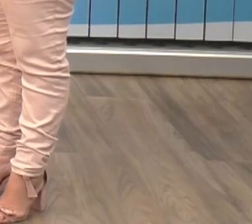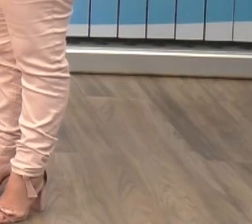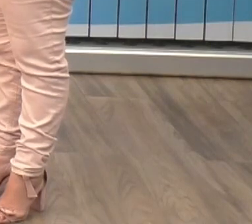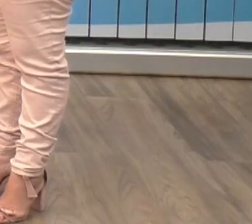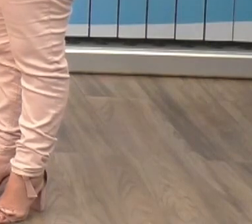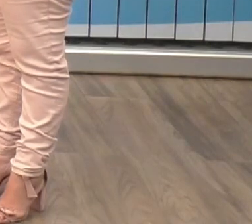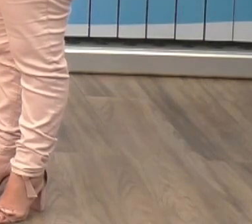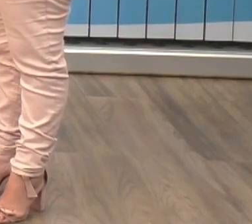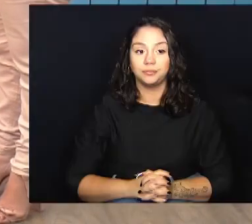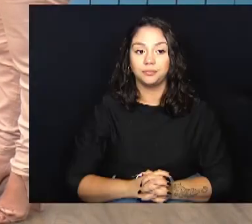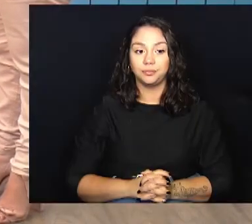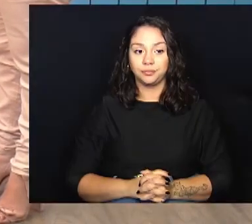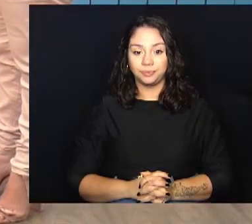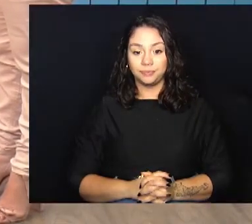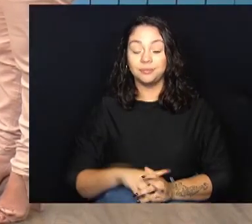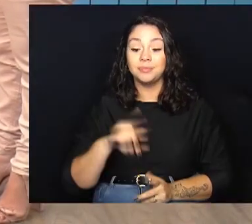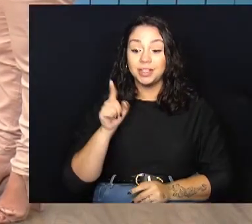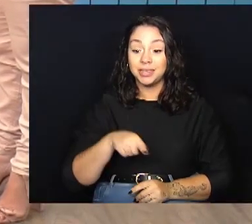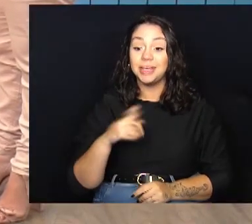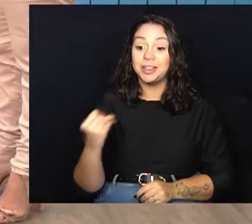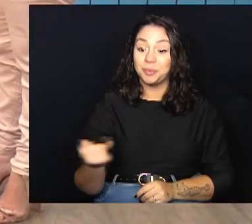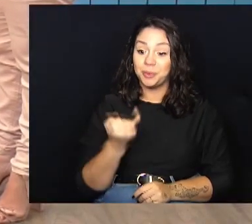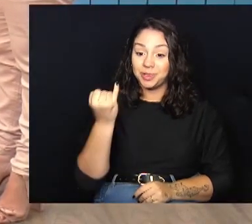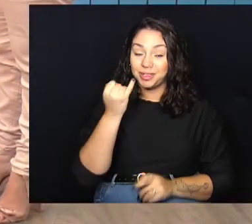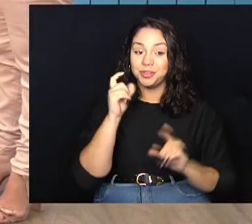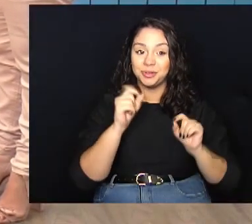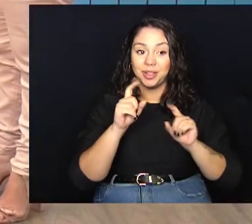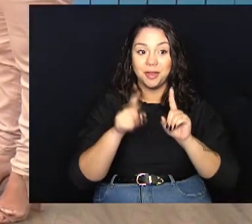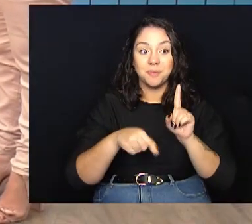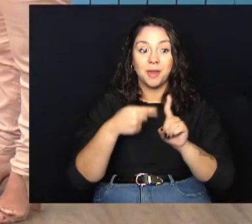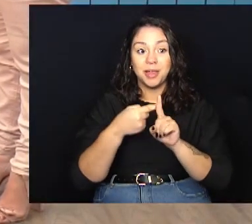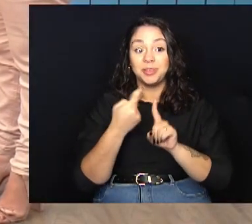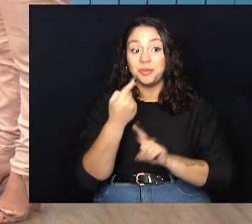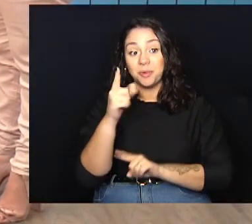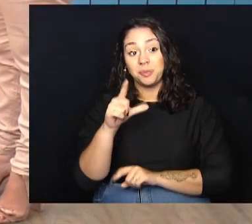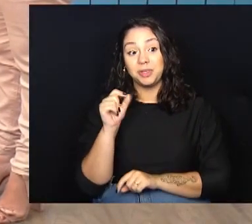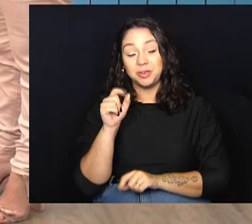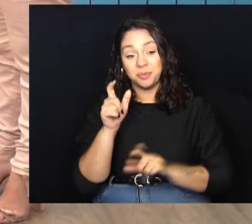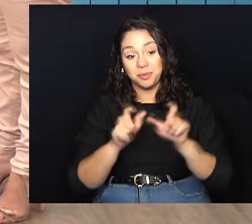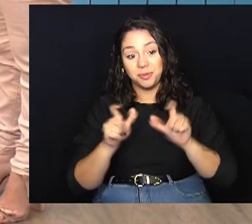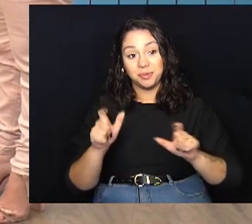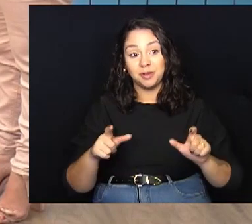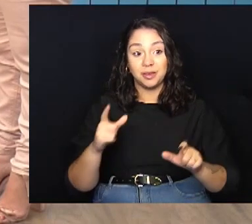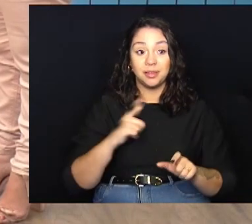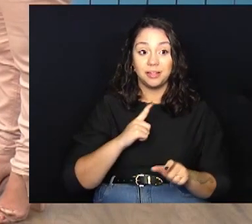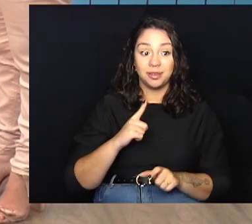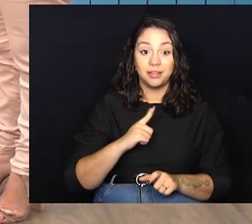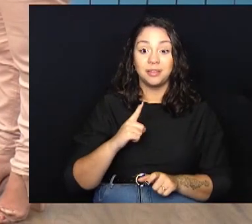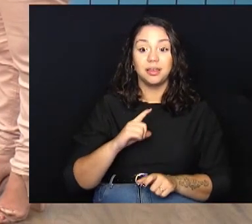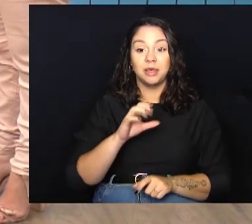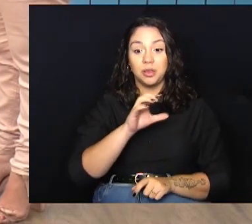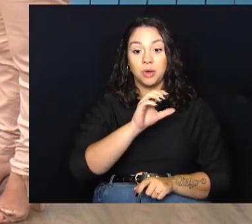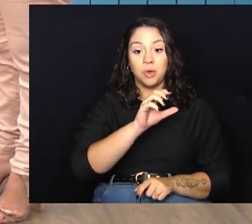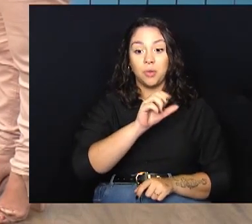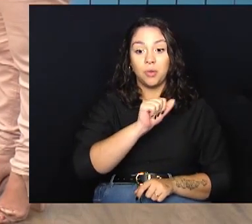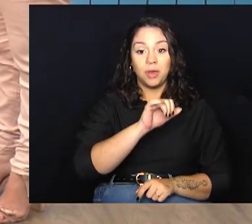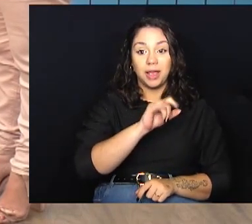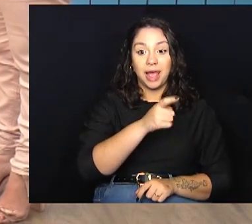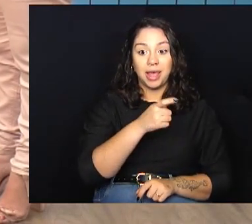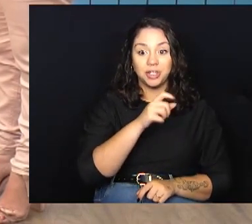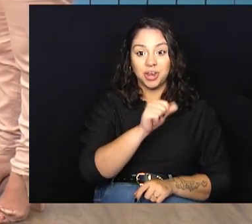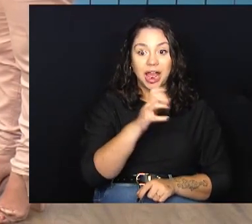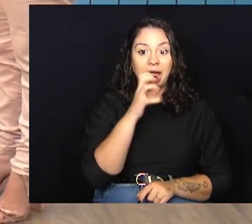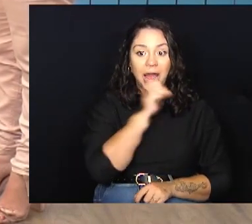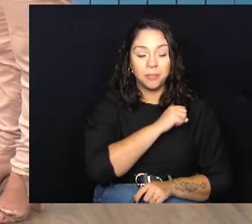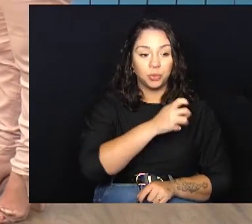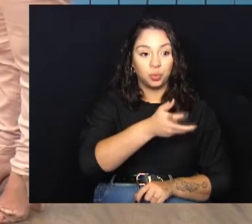e o importante é isso né menina você dá mais uma opção para as pessoas a gente já tem o caixa rápido que é para quem está com pressa pegou poucos